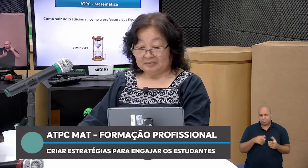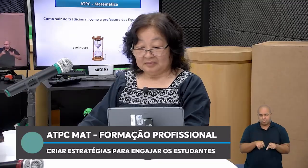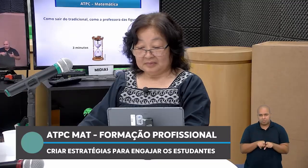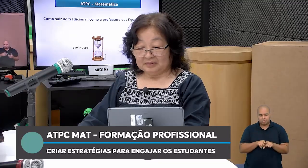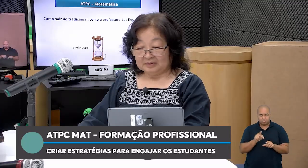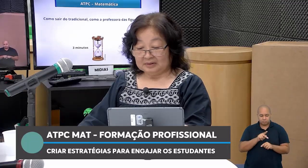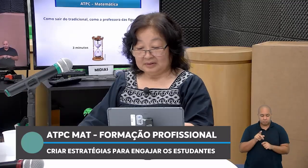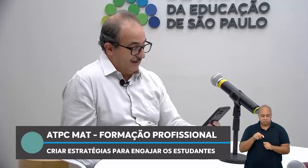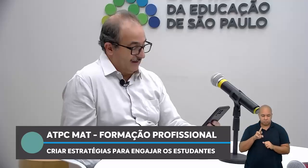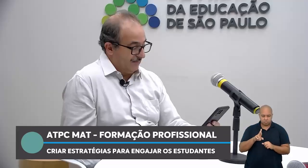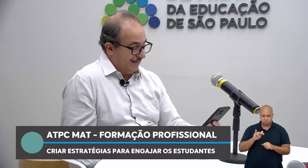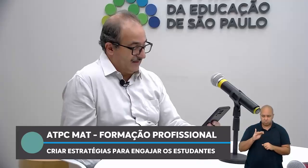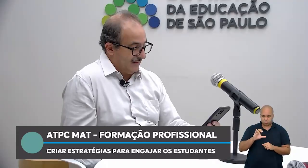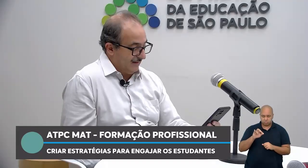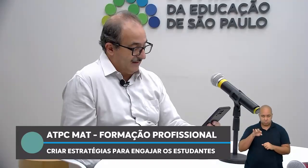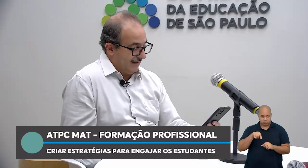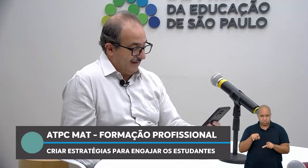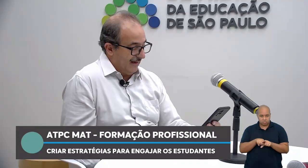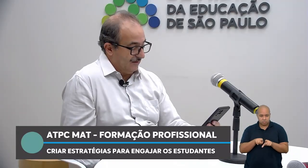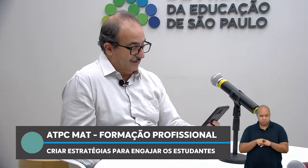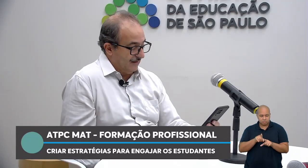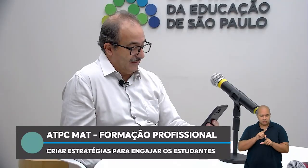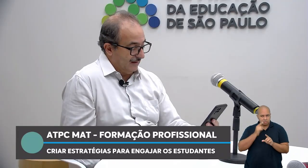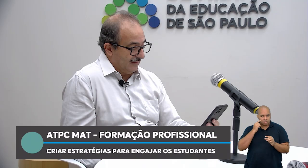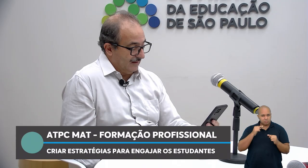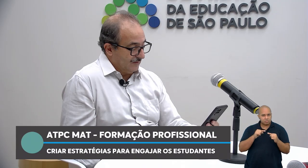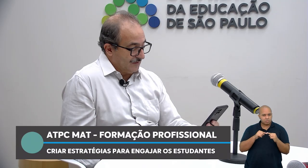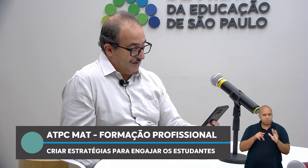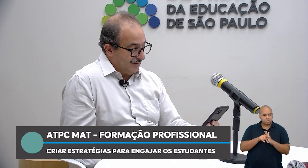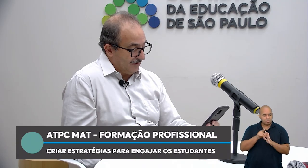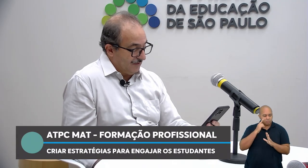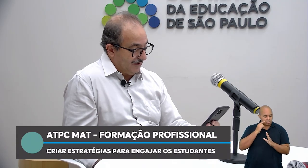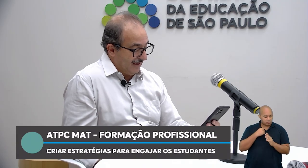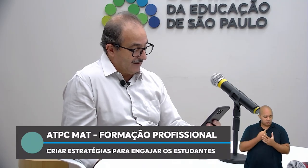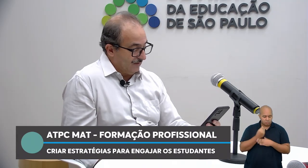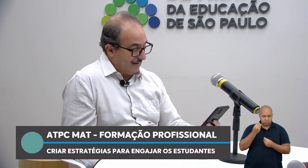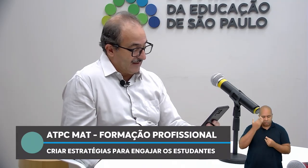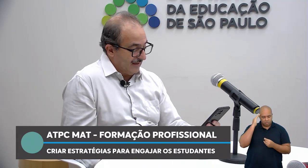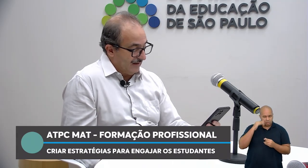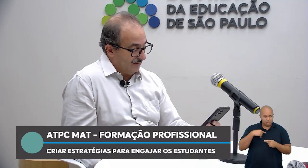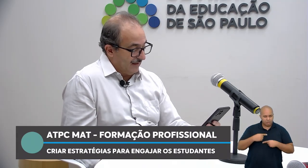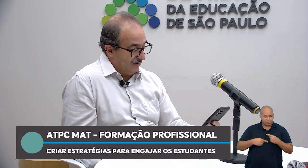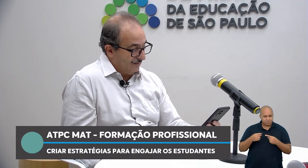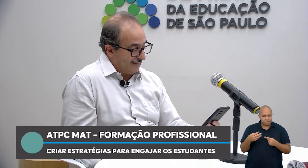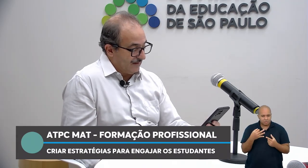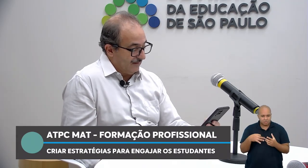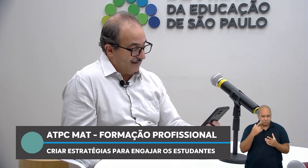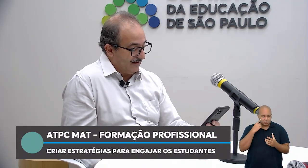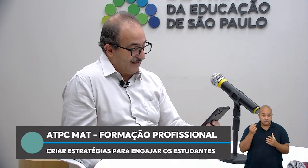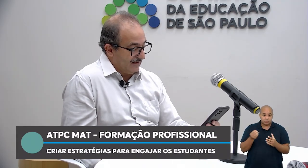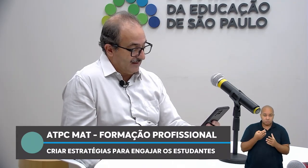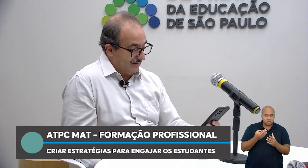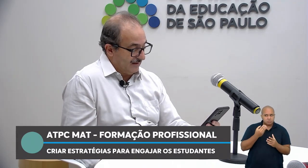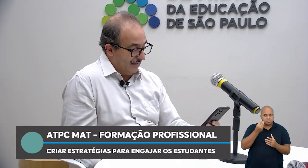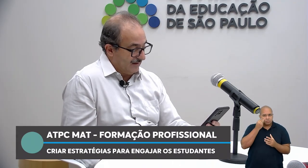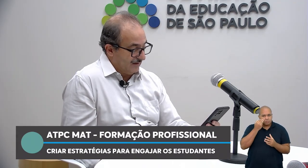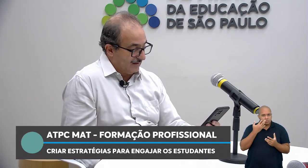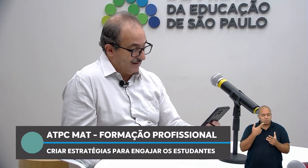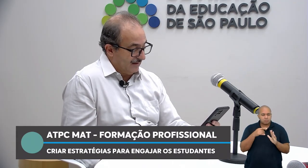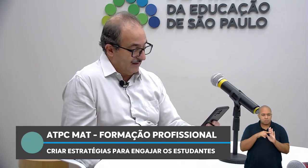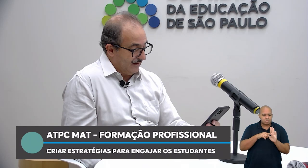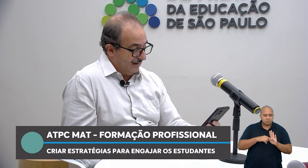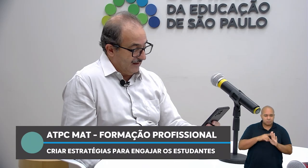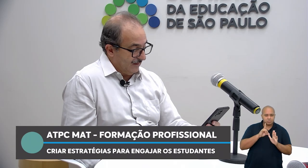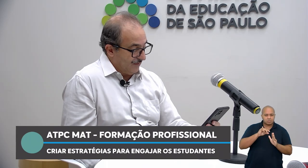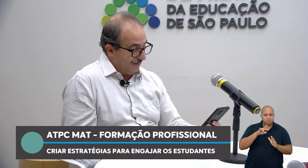O professor Ricardo aqui também estar antenado, né? No sentido de atualizado, né? Inovação em tendências